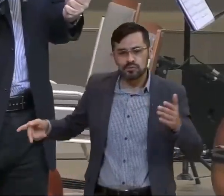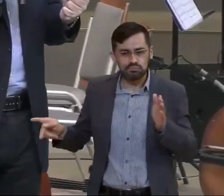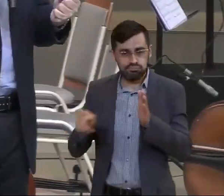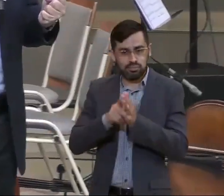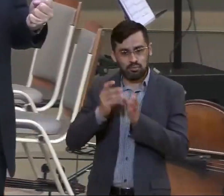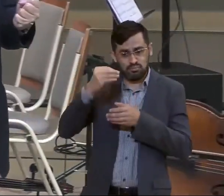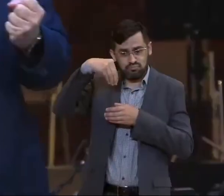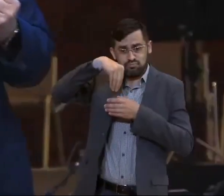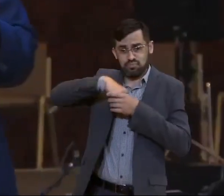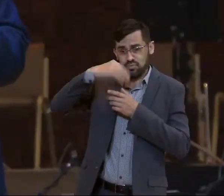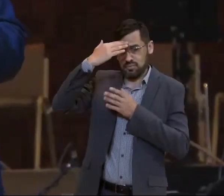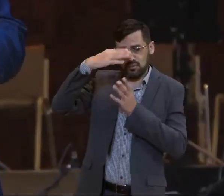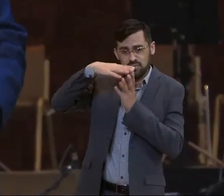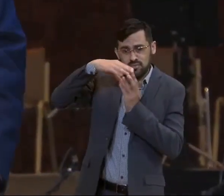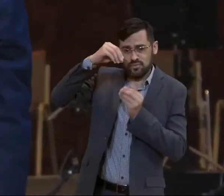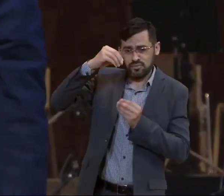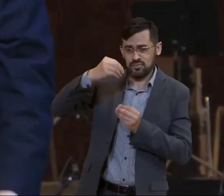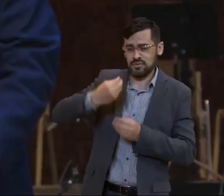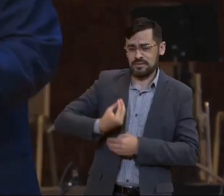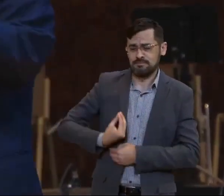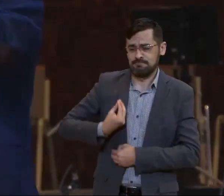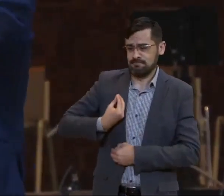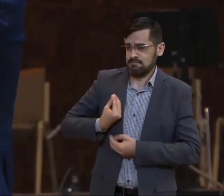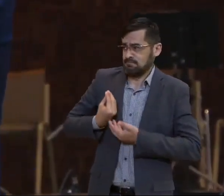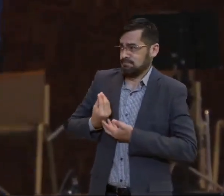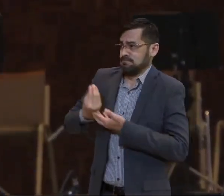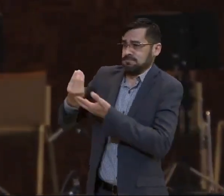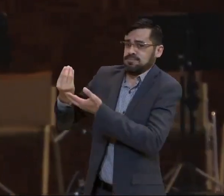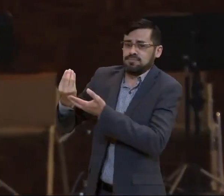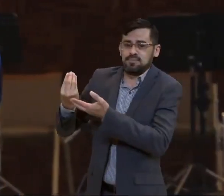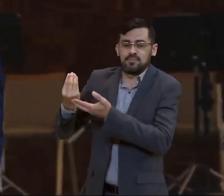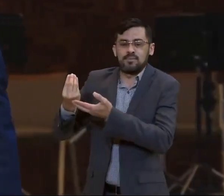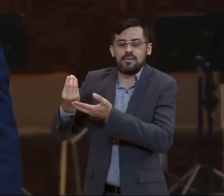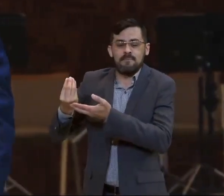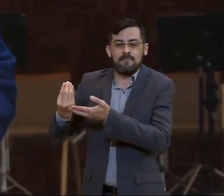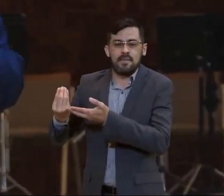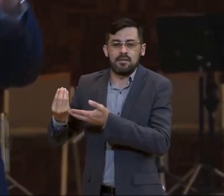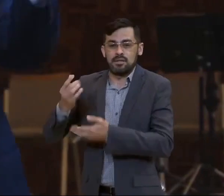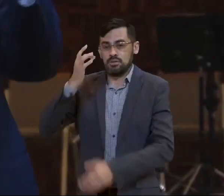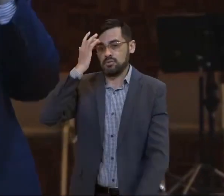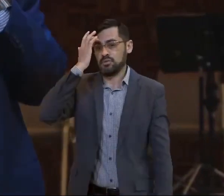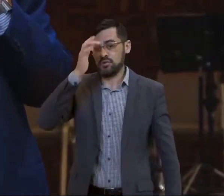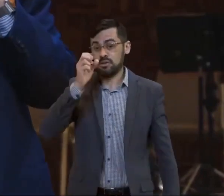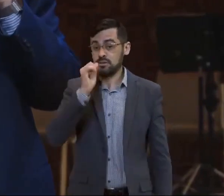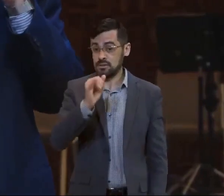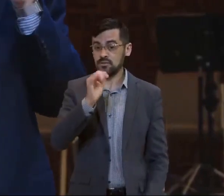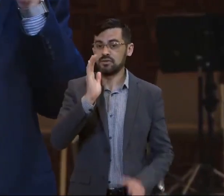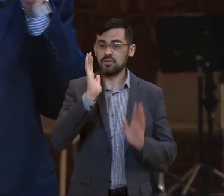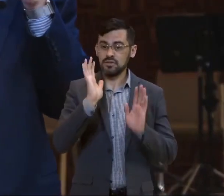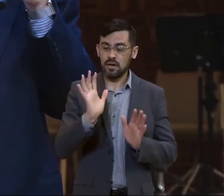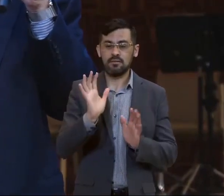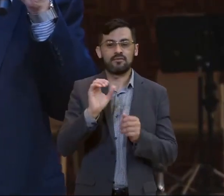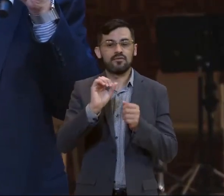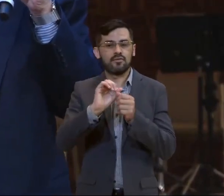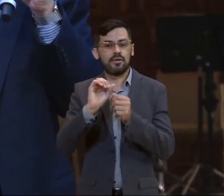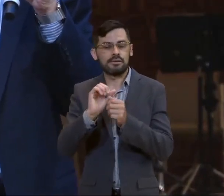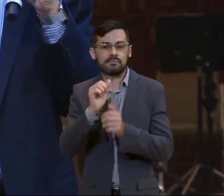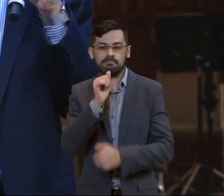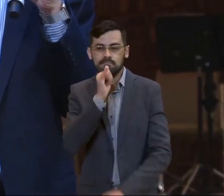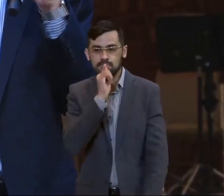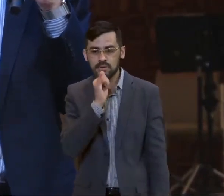de oferendas sacrificiais. Eu não sei se você já fez uma oferta